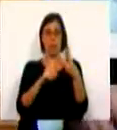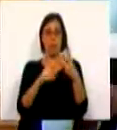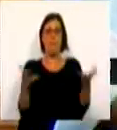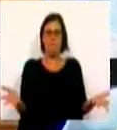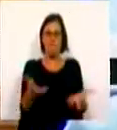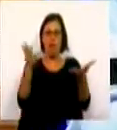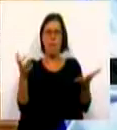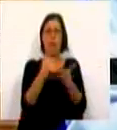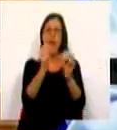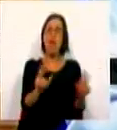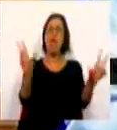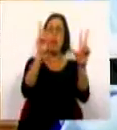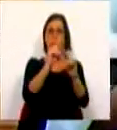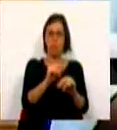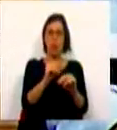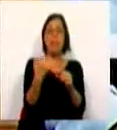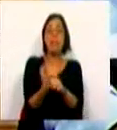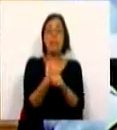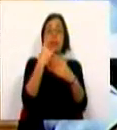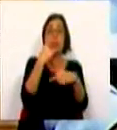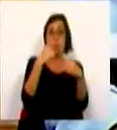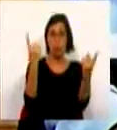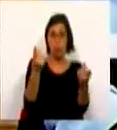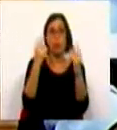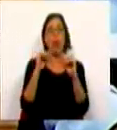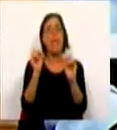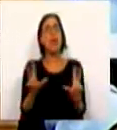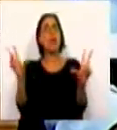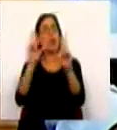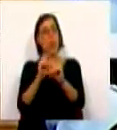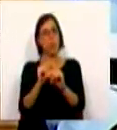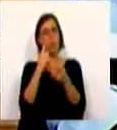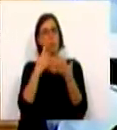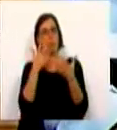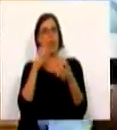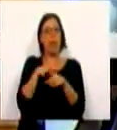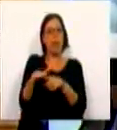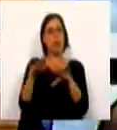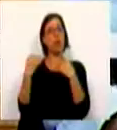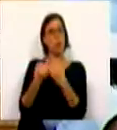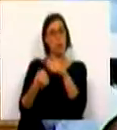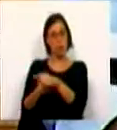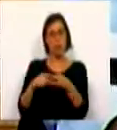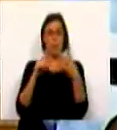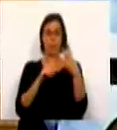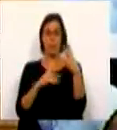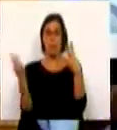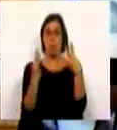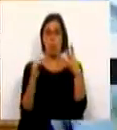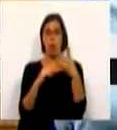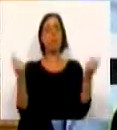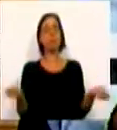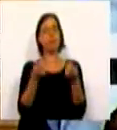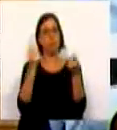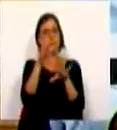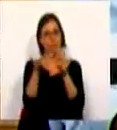estimular e apoiar a inovação nos serviços públicos e a inovação com impacto social. Em quarto lugar, promover